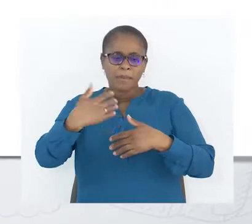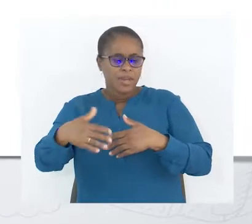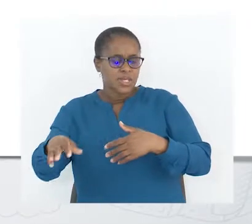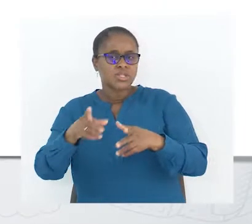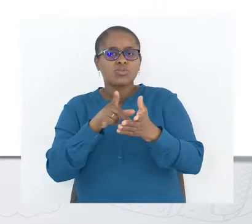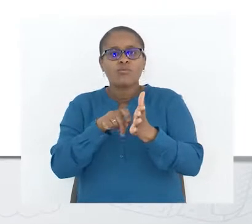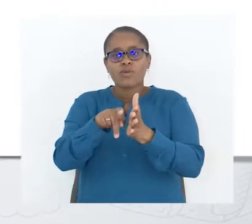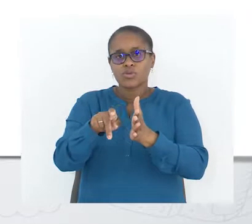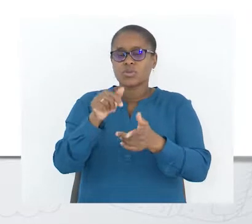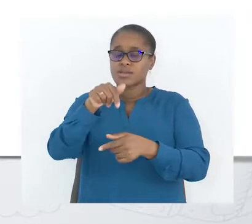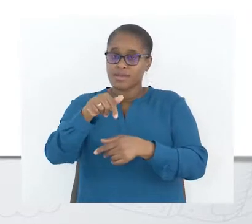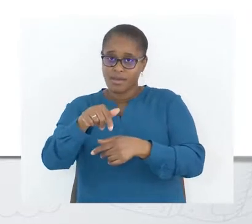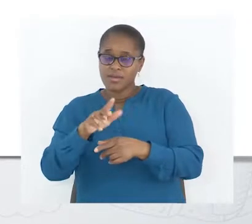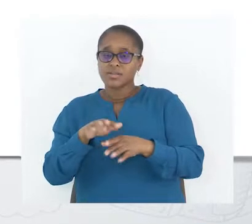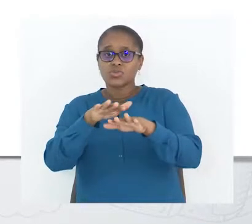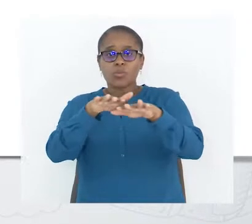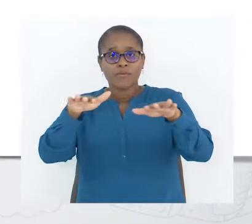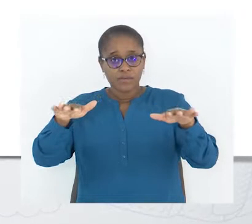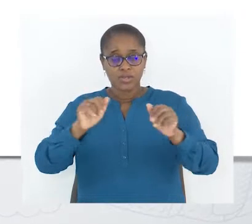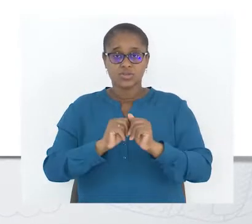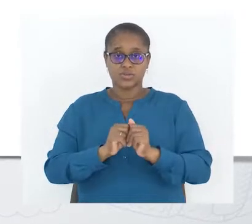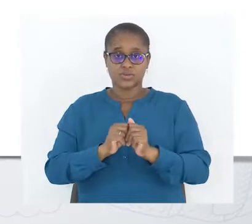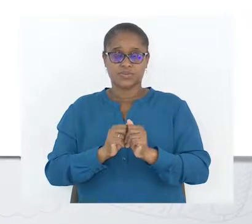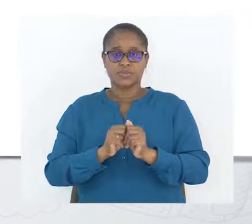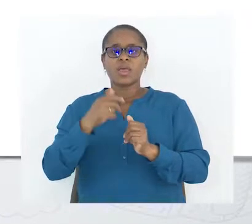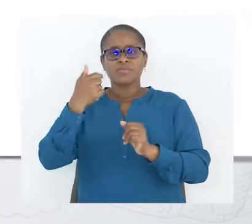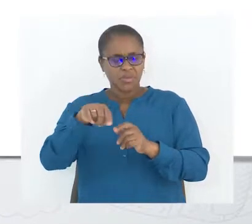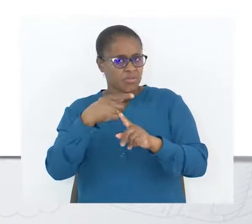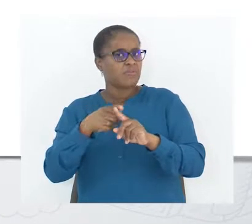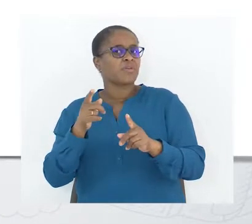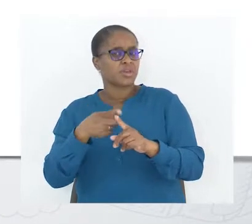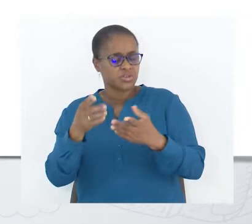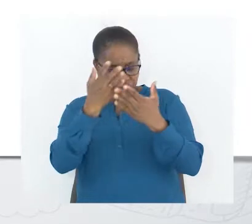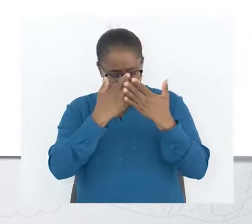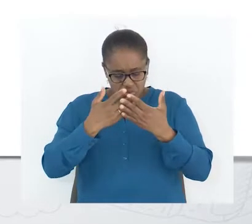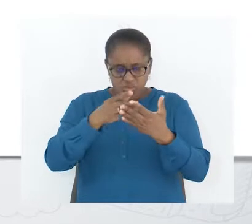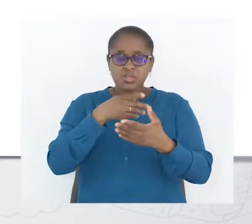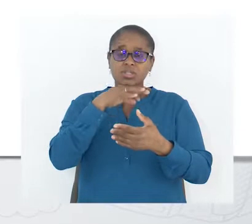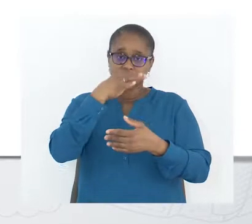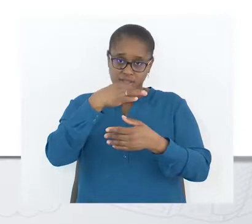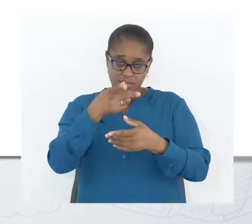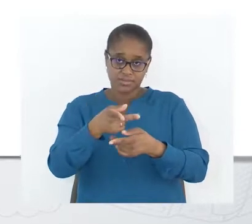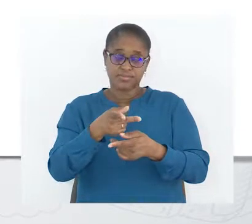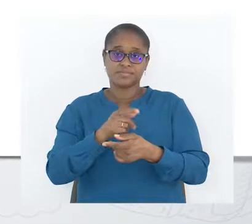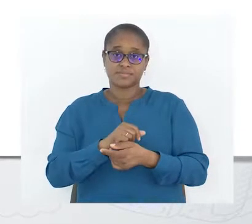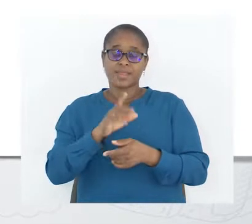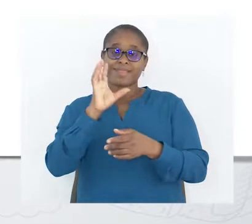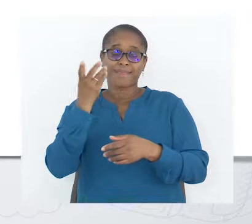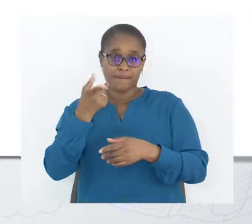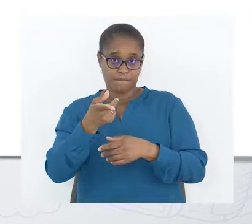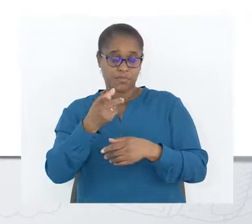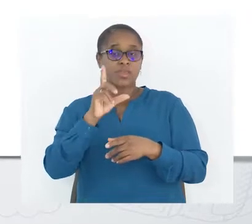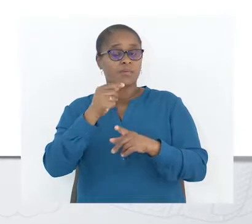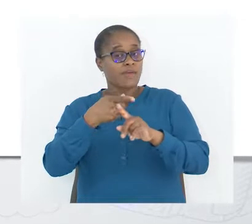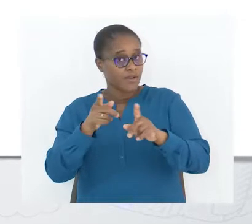do vírus nessas superfícies, tem diferentes estudos que indicam tempo, também